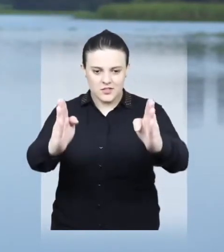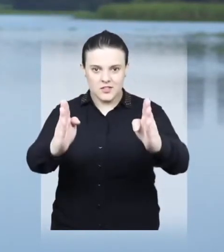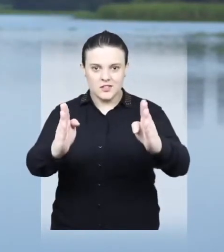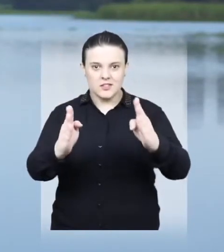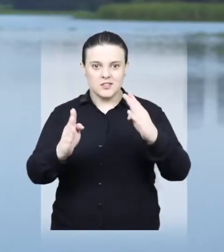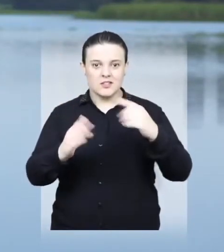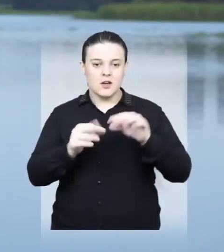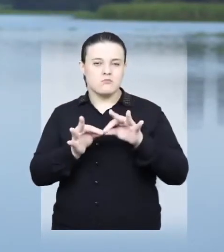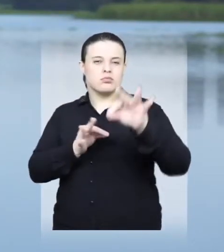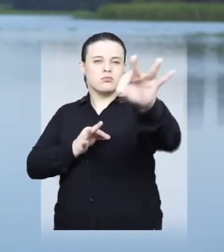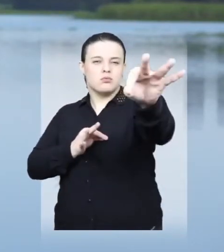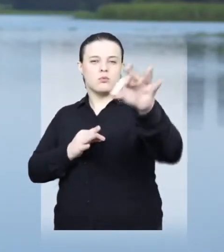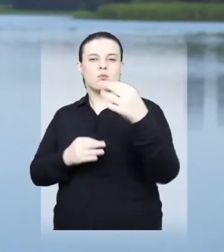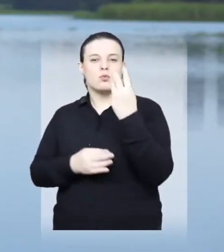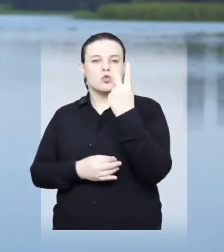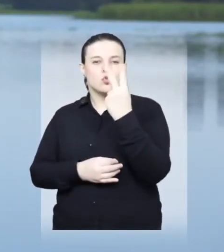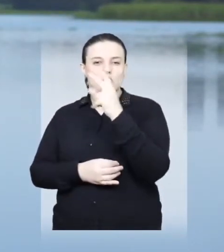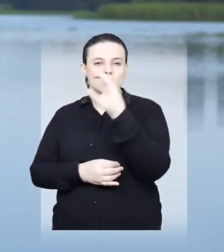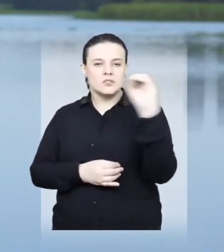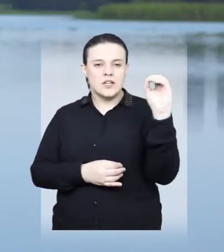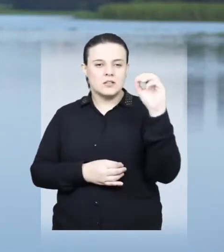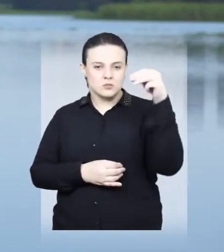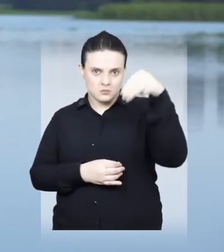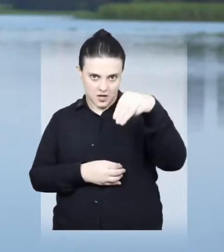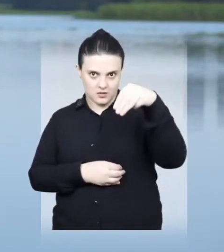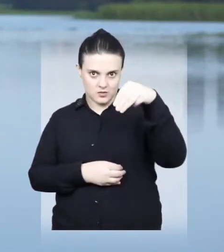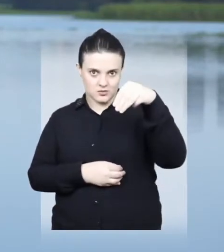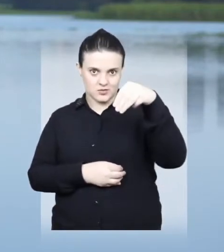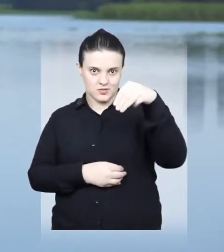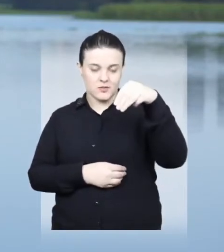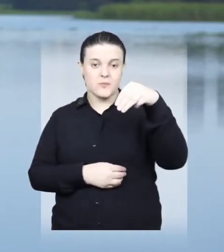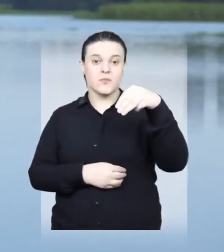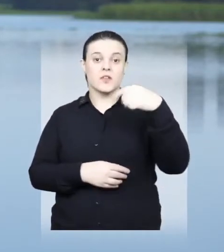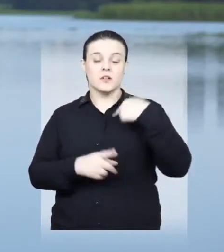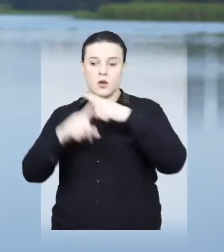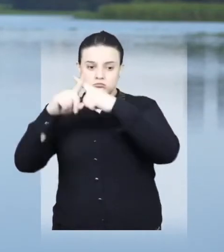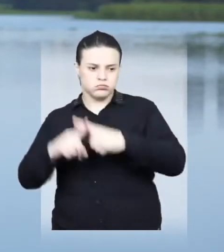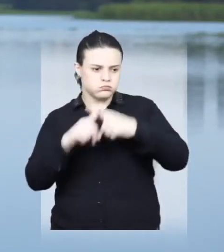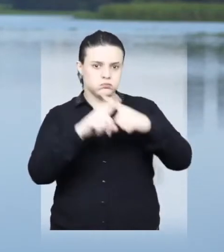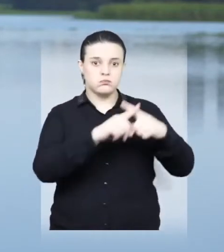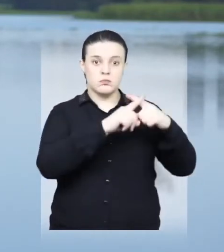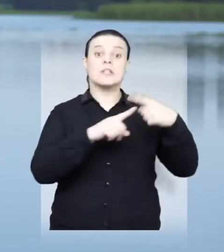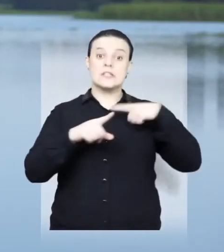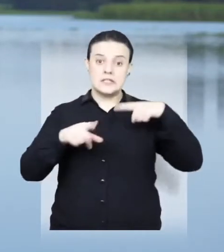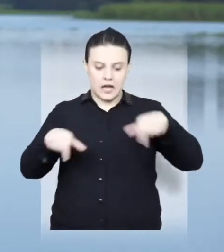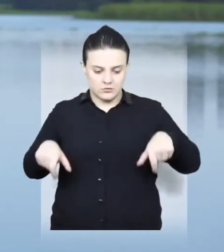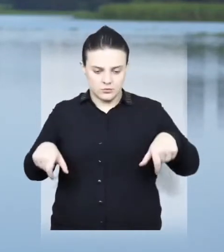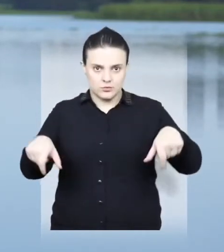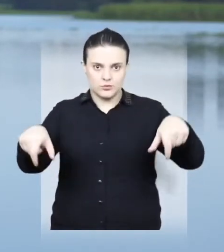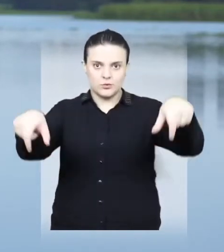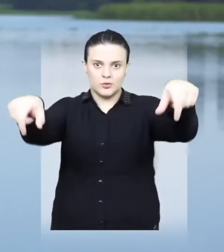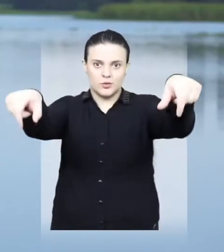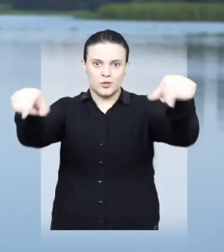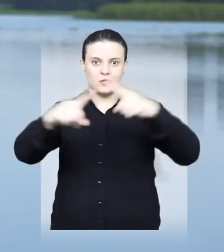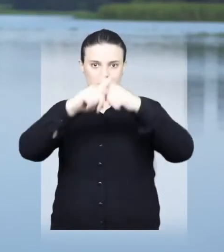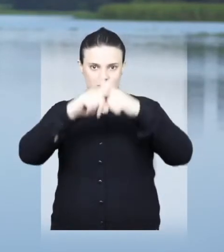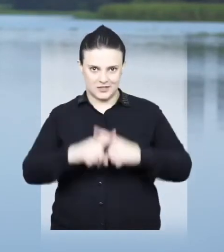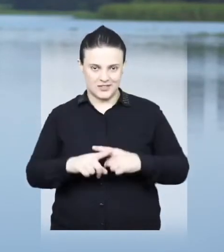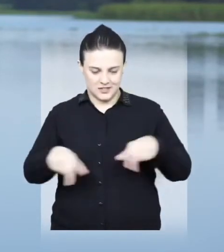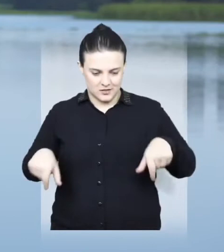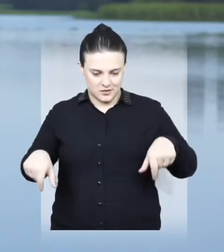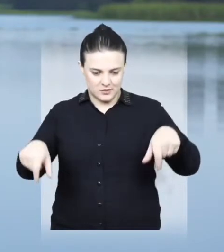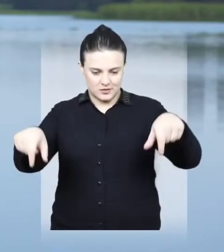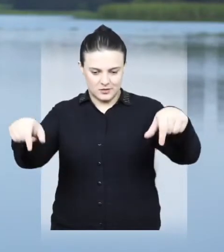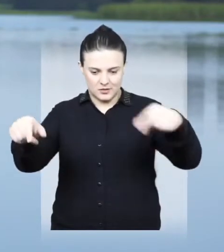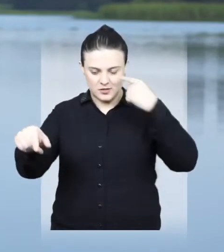minha modalidade é 200 metros. 200 metros. As minhas adversárias treinam com raia, né? Então tem marcação